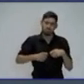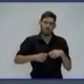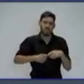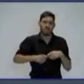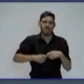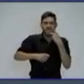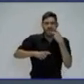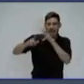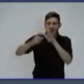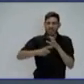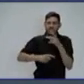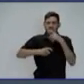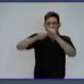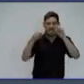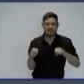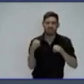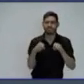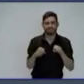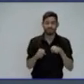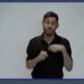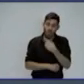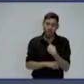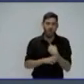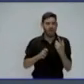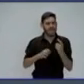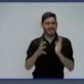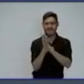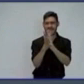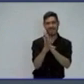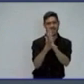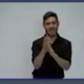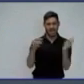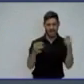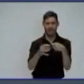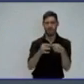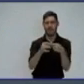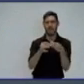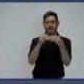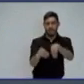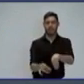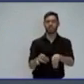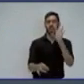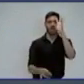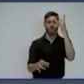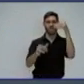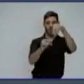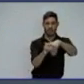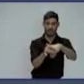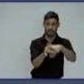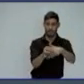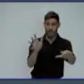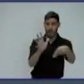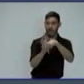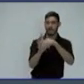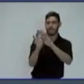serviços aos nossos sistemas. Nada disso é capaz de comprometer o resultado das eleições. A própria urna é